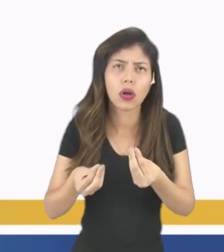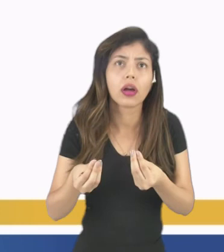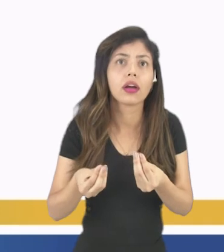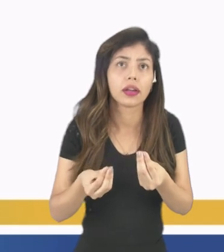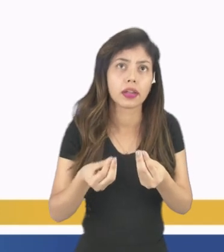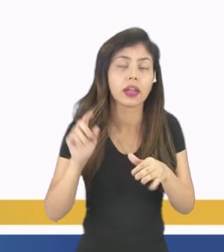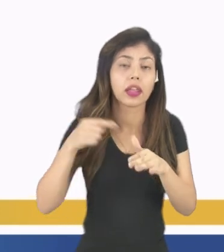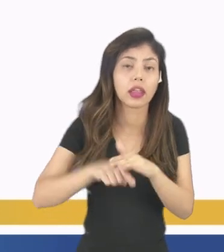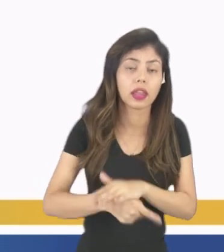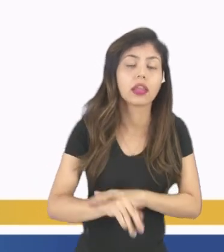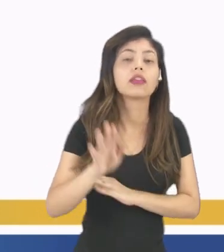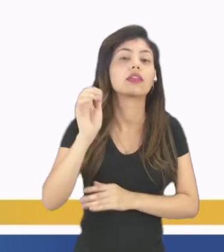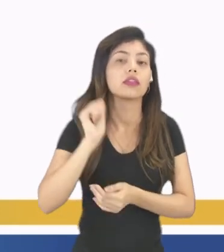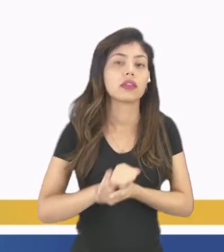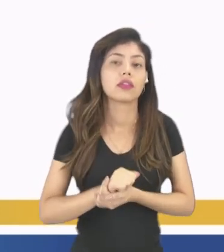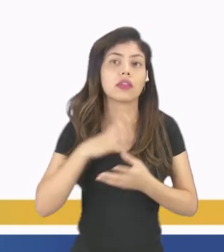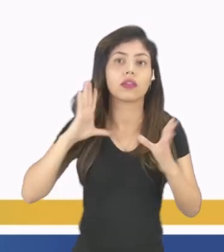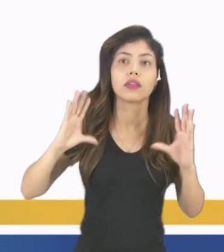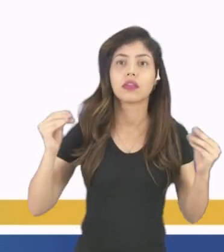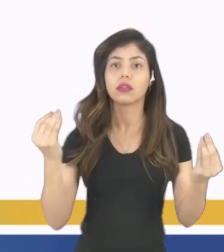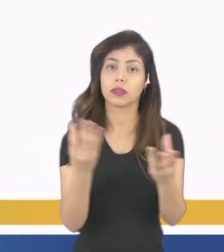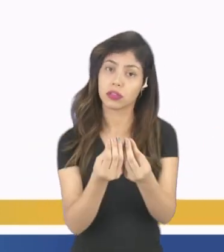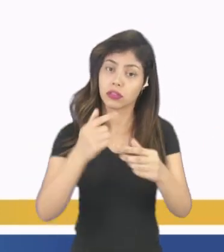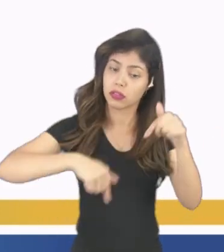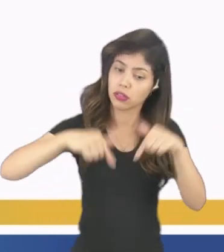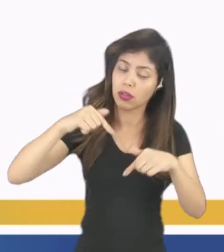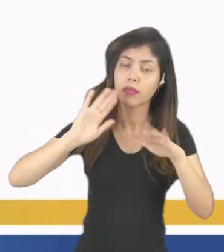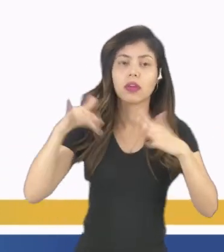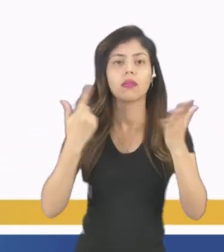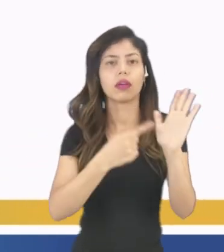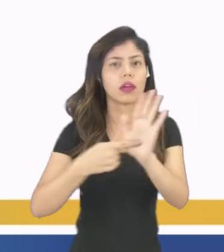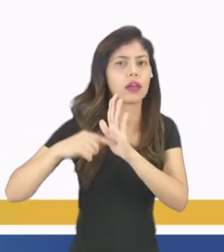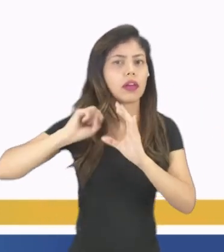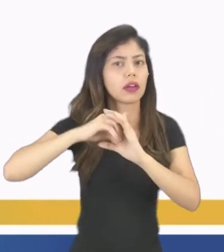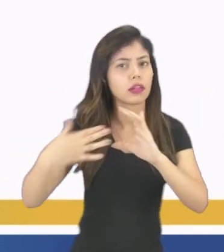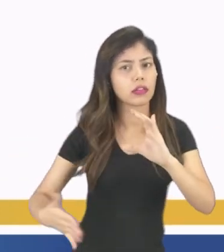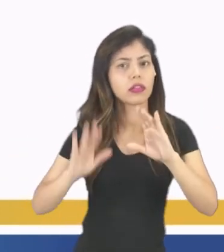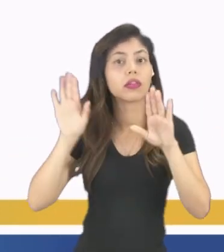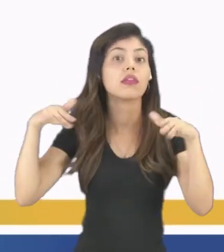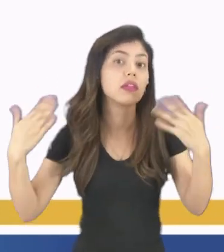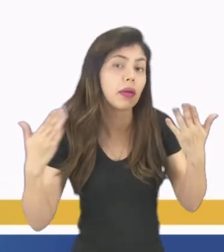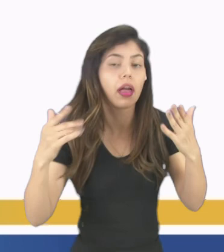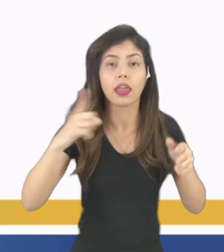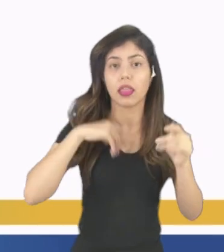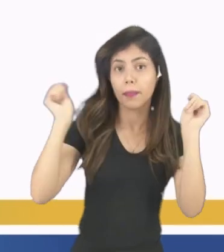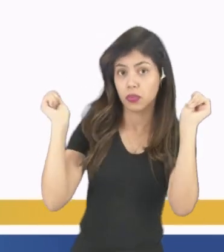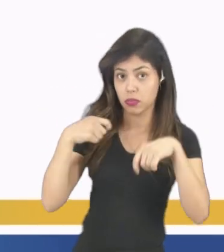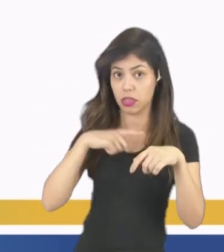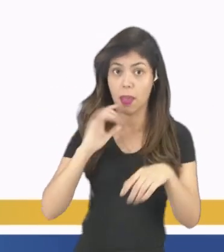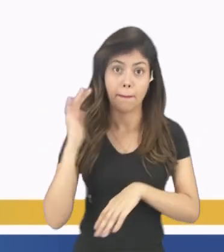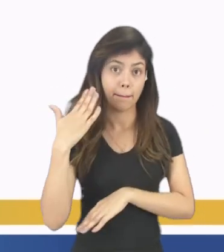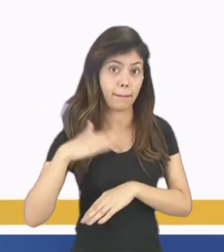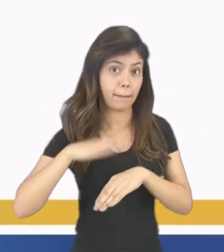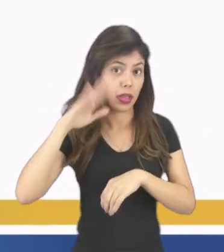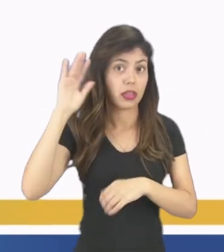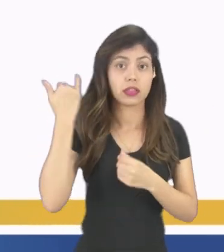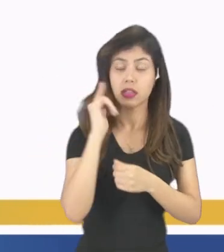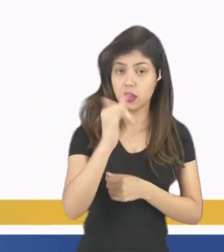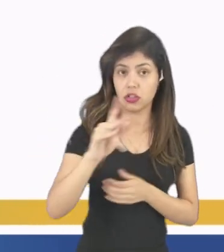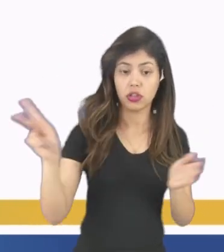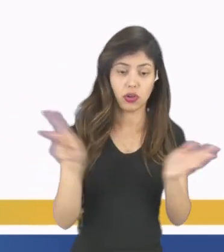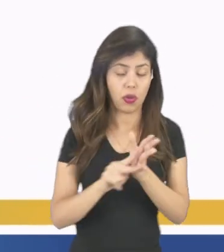ativado dentro de uma reação química, o que ele apresenta, as principais características. Possui mais energia que os reagentes